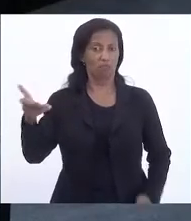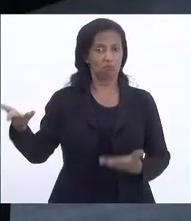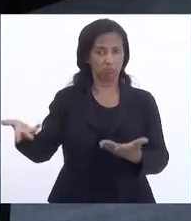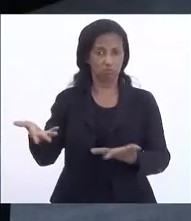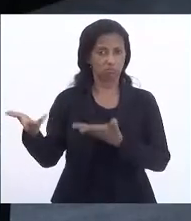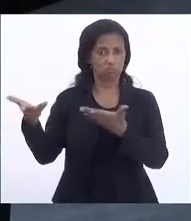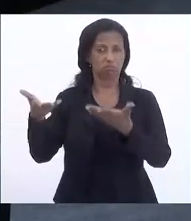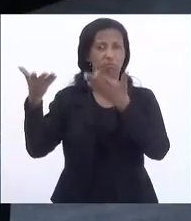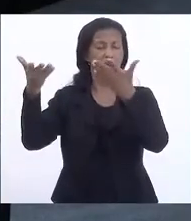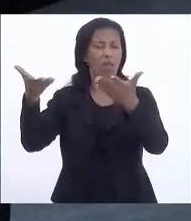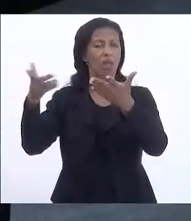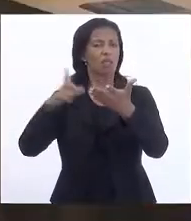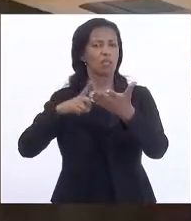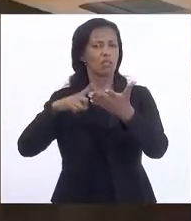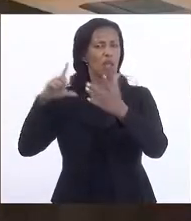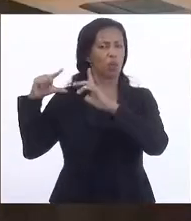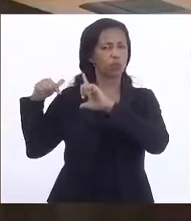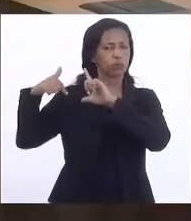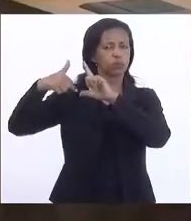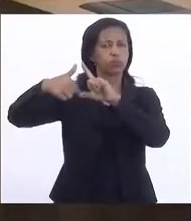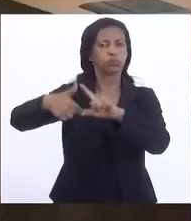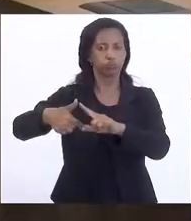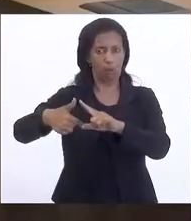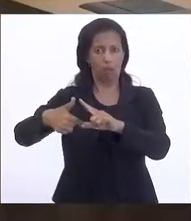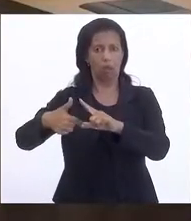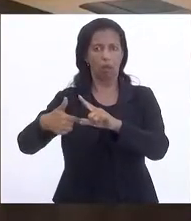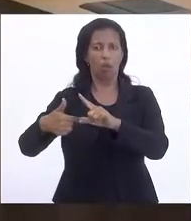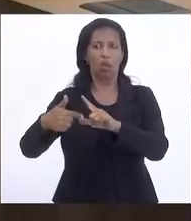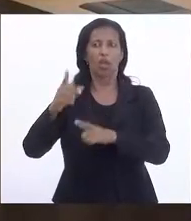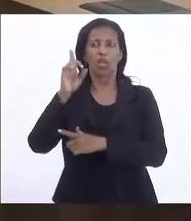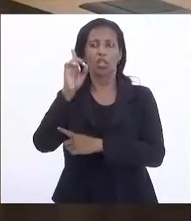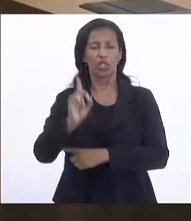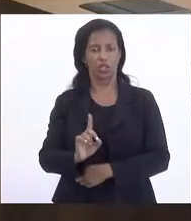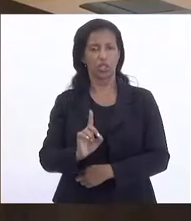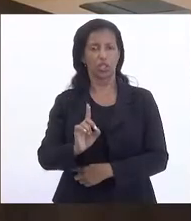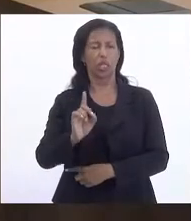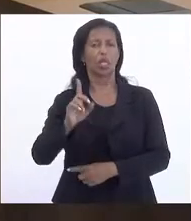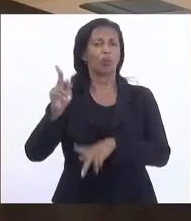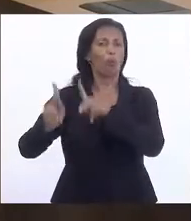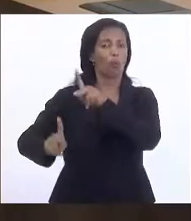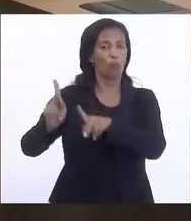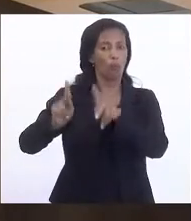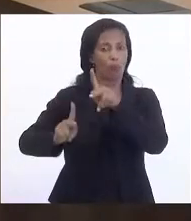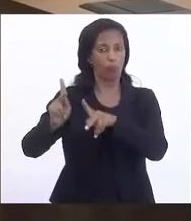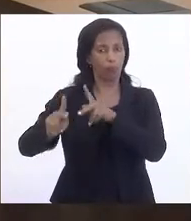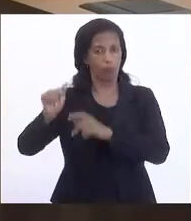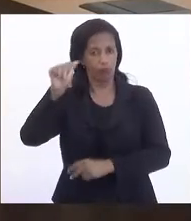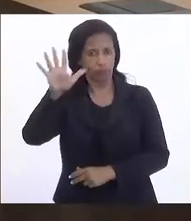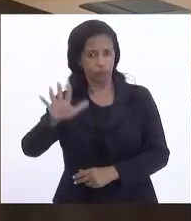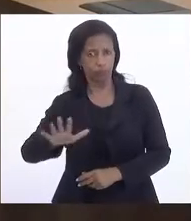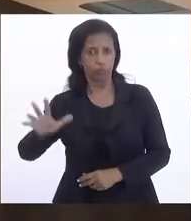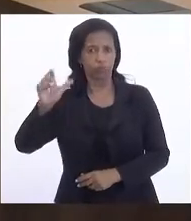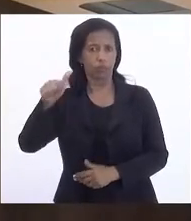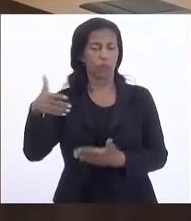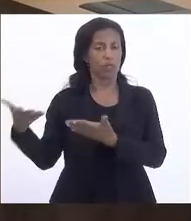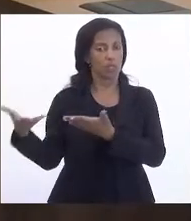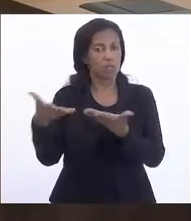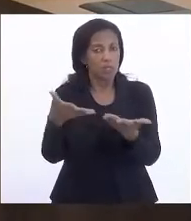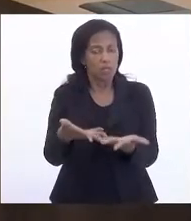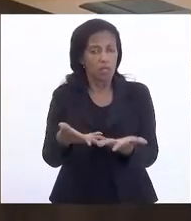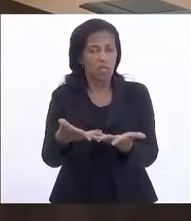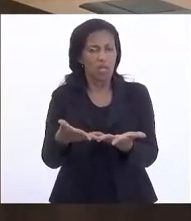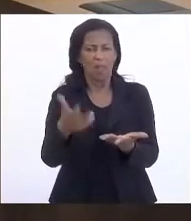histórico ancestral em defesa dos povos de matriz africana. Então, seria, acho que,